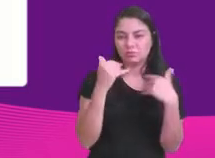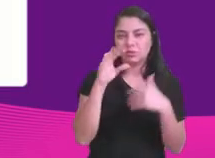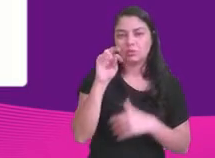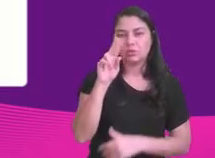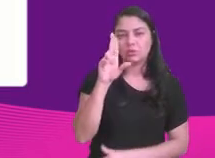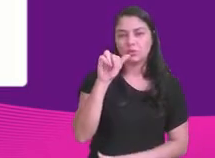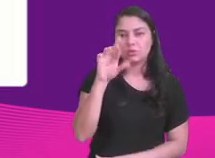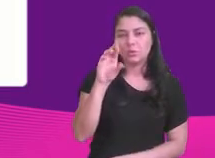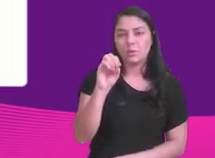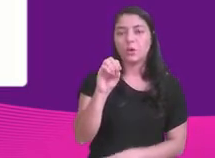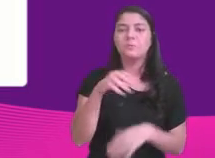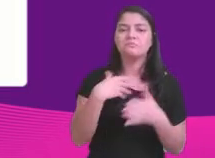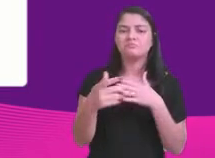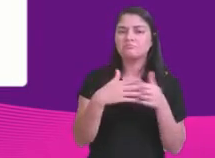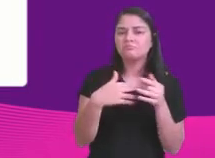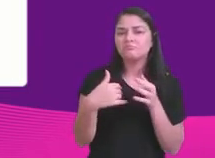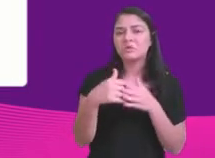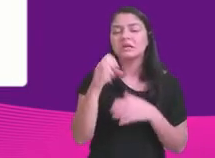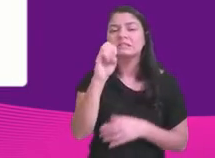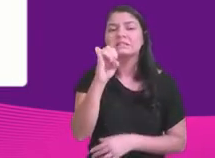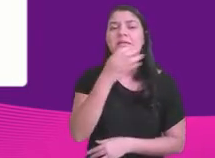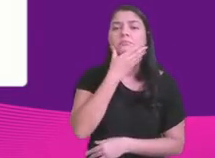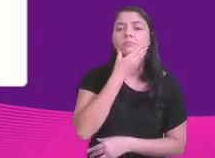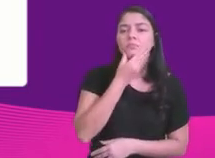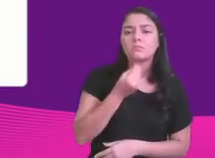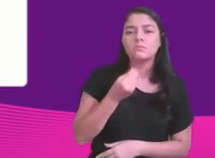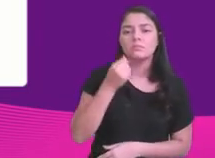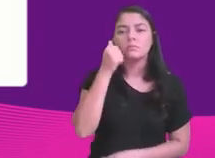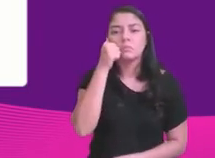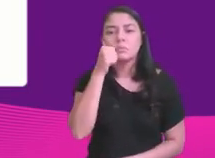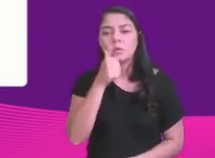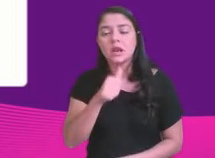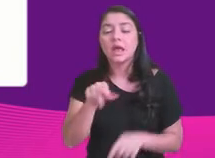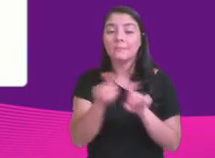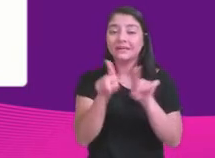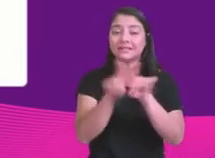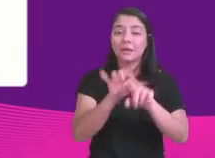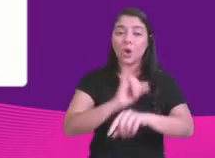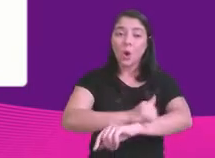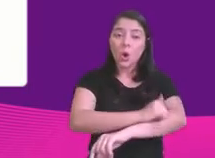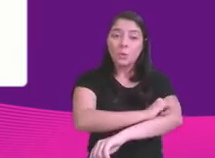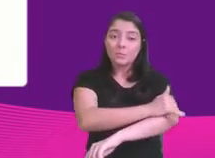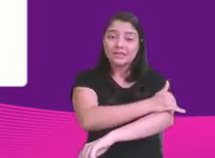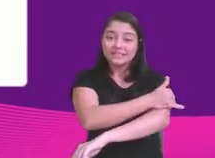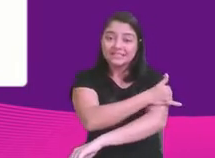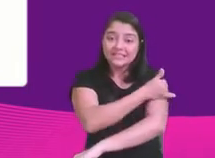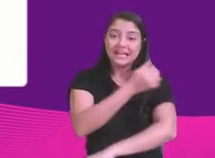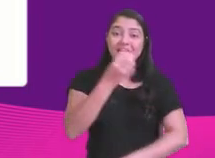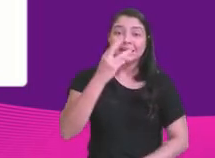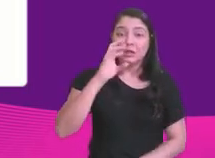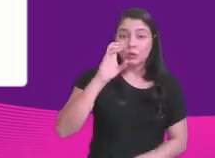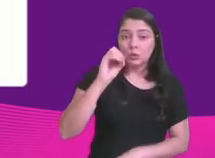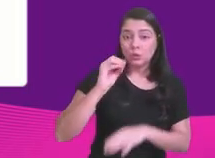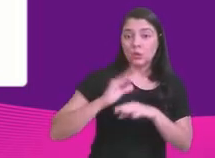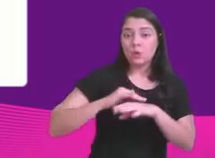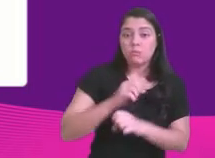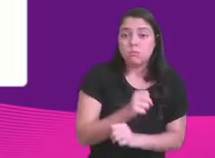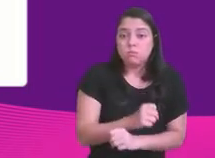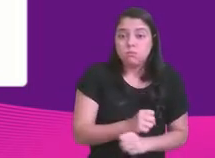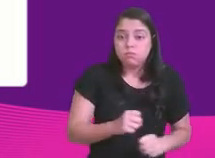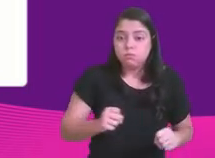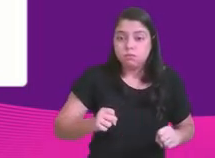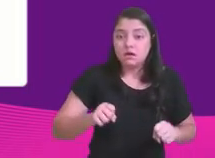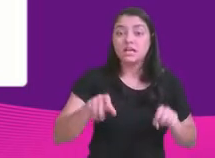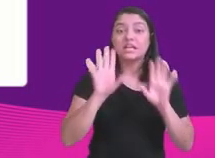sejam masculinos ou femininos, com obesidade acima de 30, no índice de massa corpórea, submetidos à